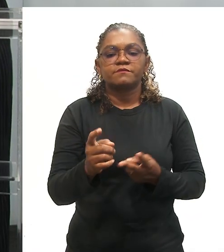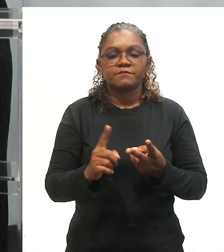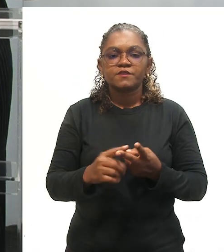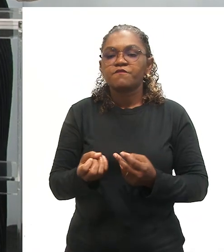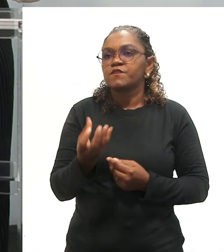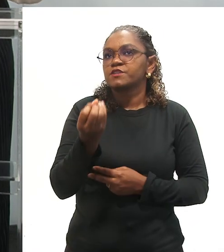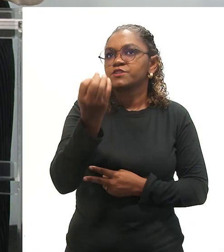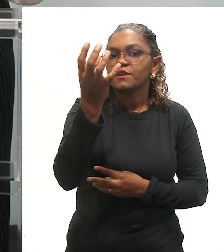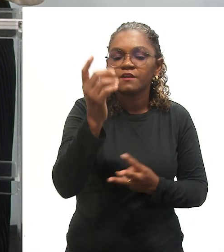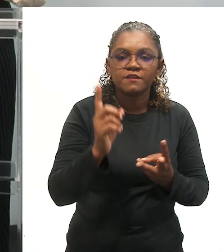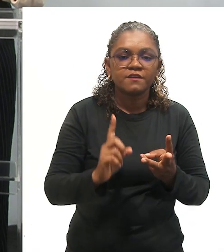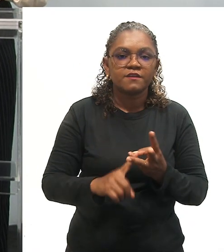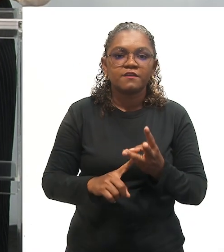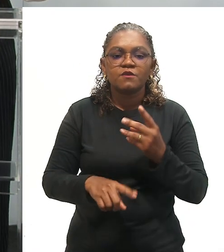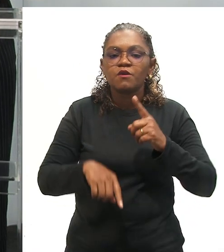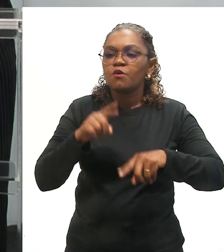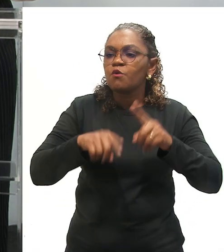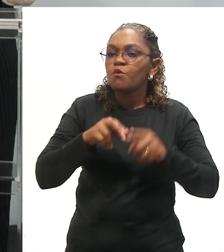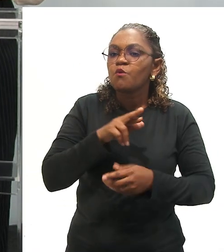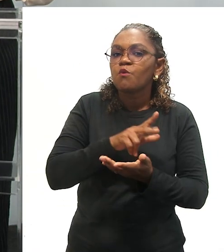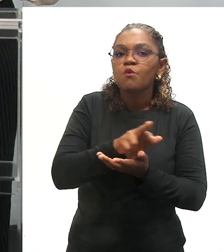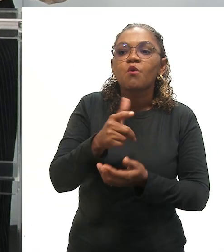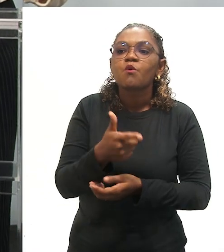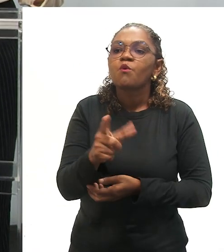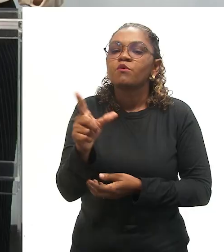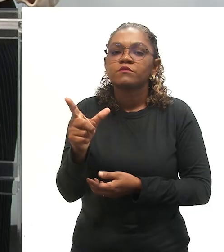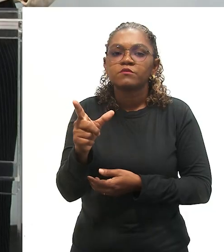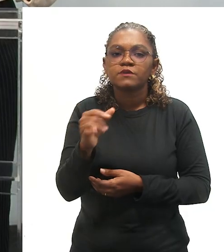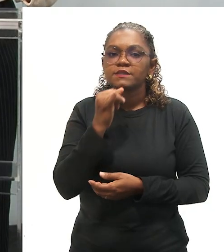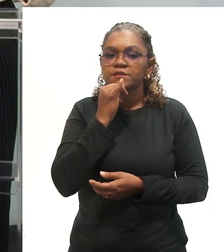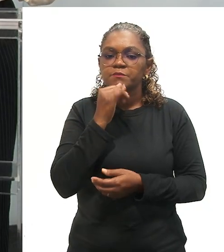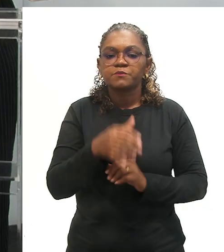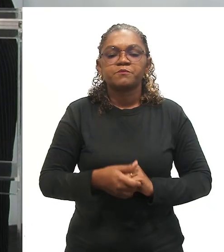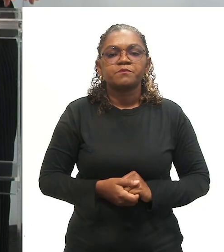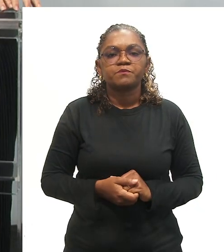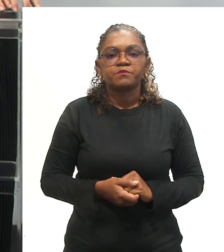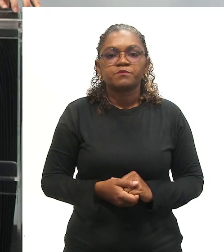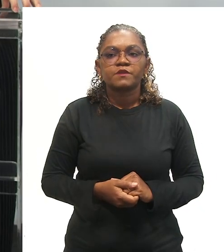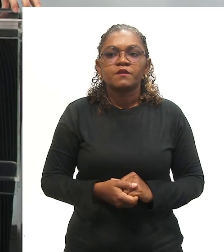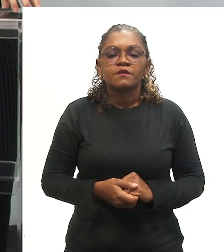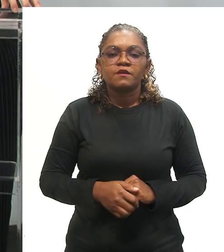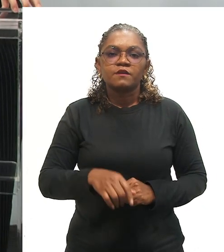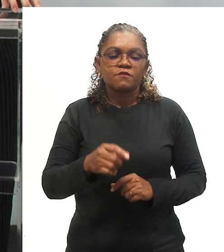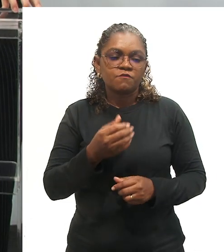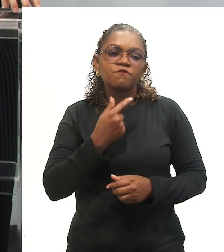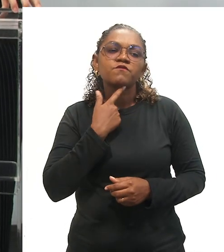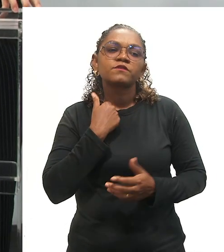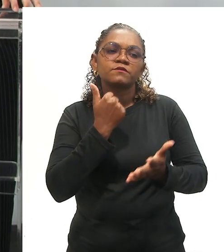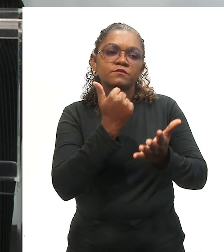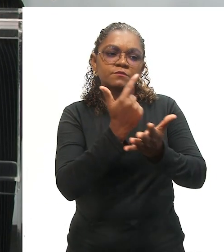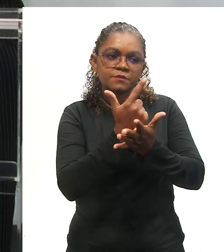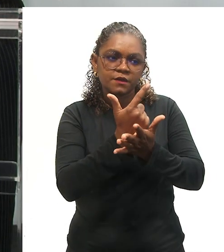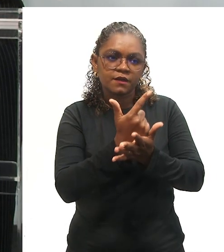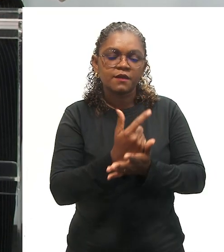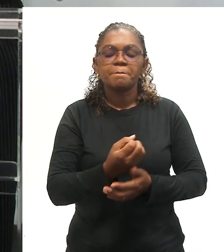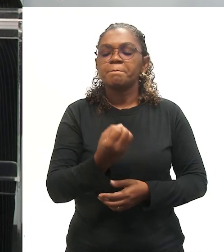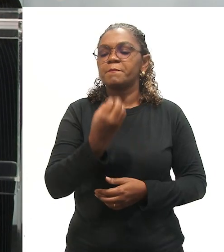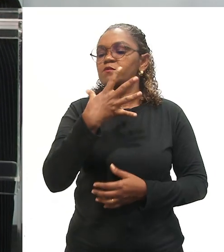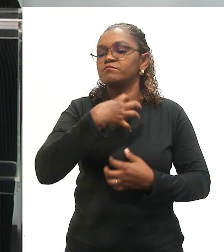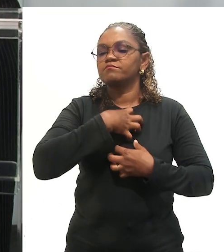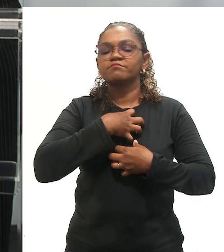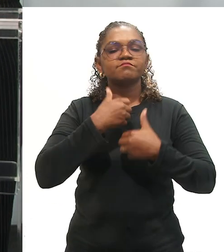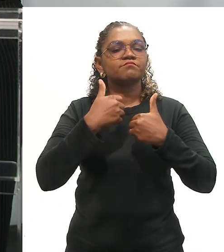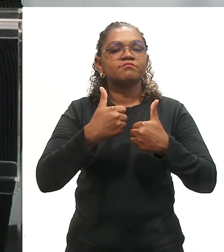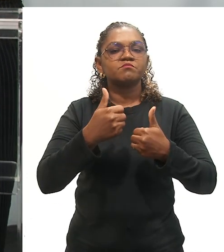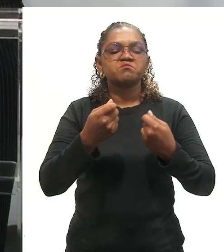querer outros objetos de consumo. Nunca vai ter um dia que você vai falar assim, o dia que eu tiver isso, estarei satisfeito, não